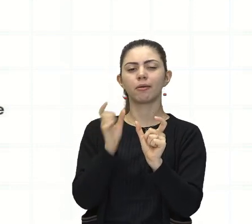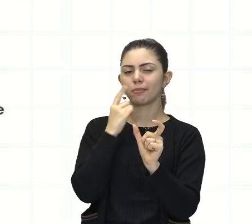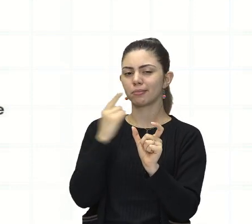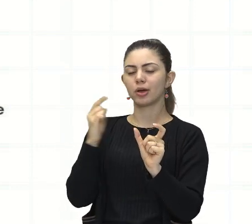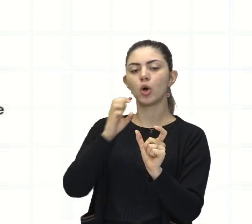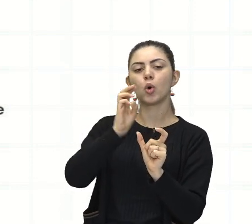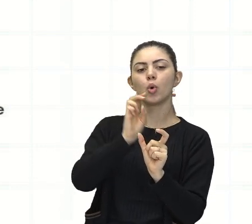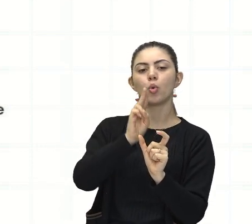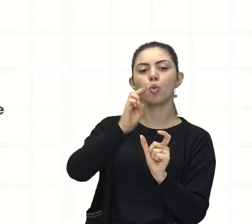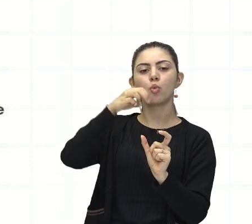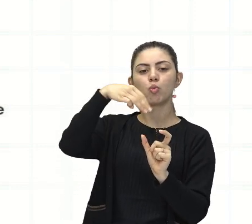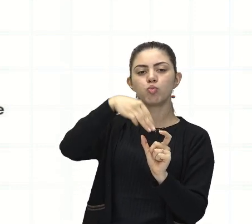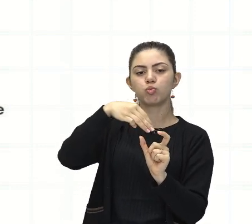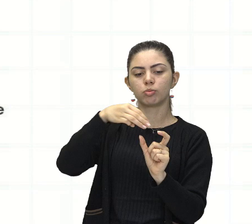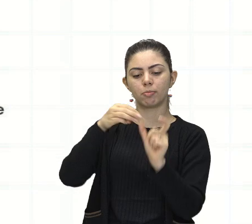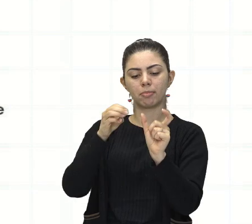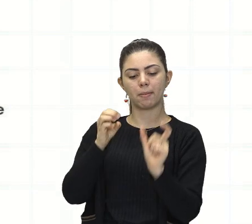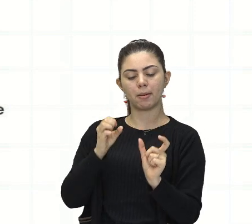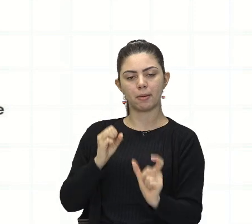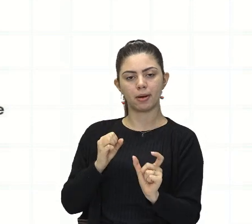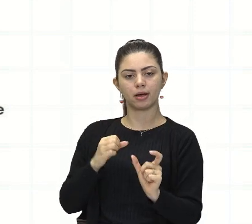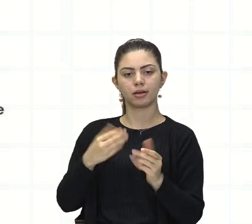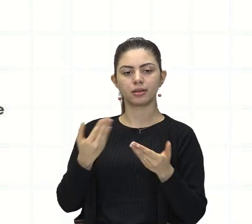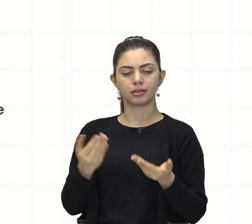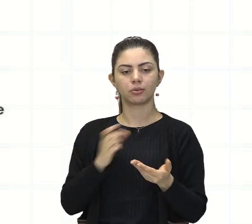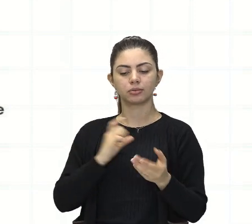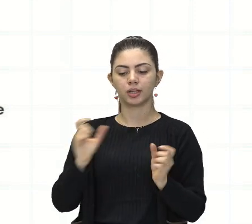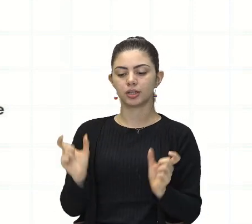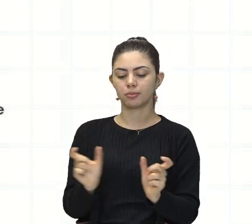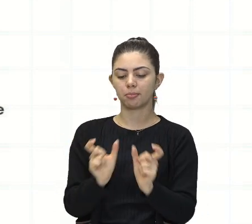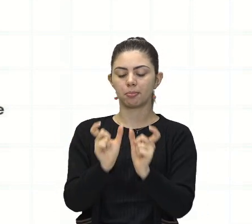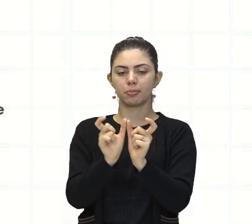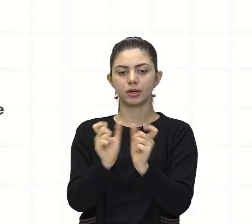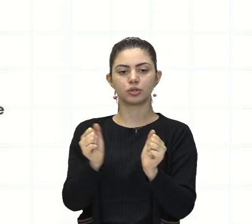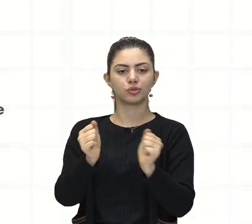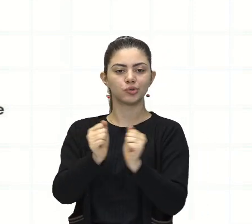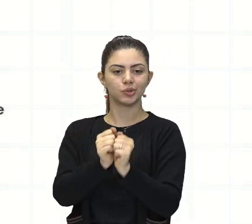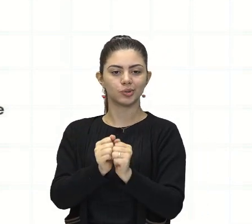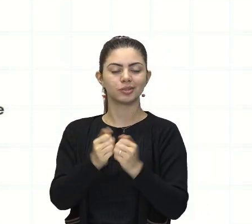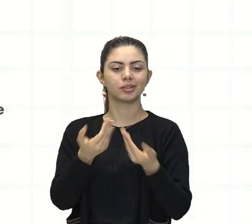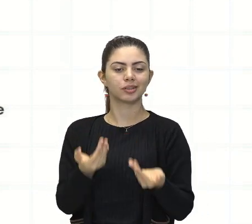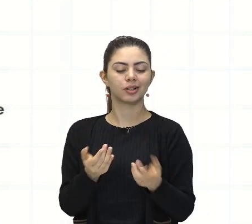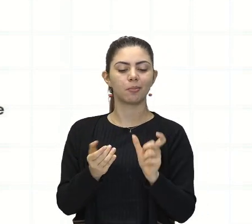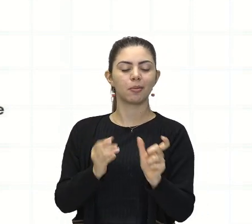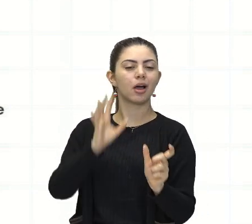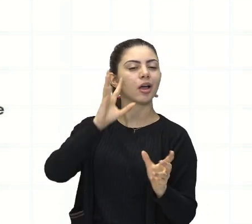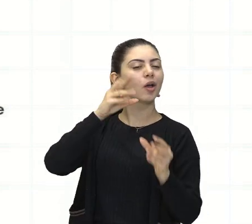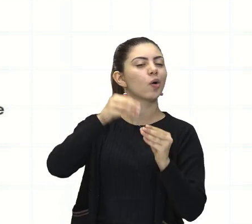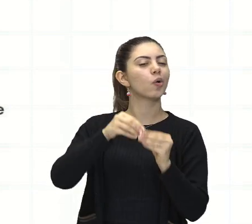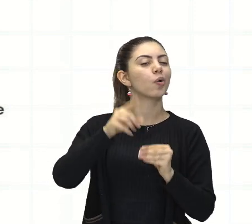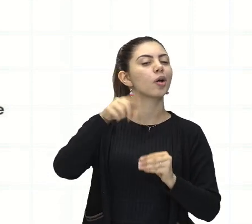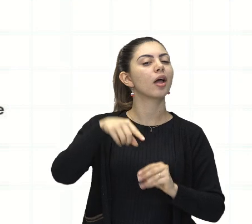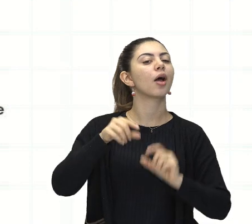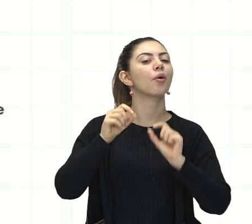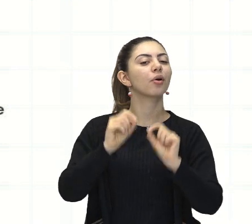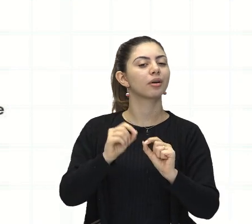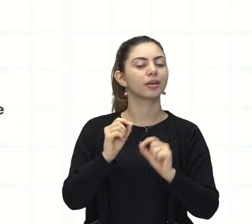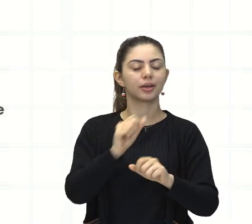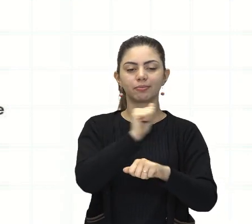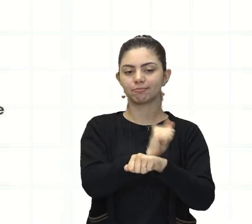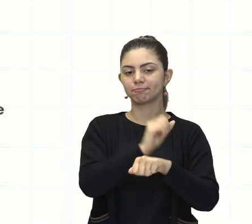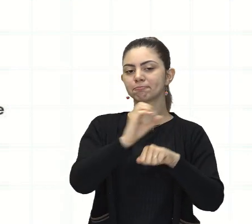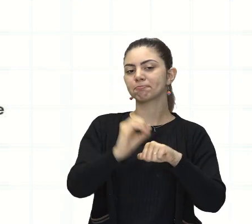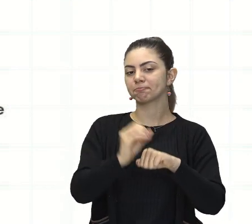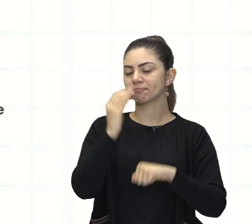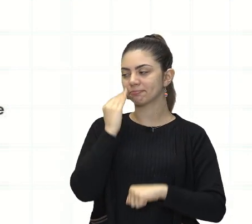cachorro, um burro. Então, se estão acompanhando, nós vamos classificar